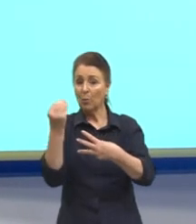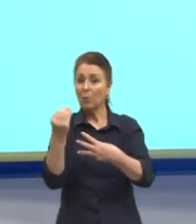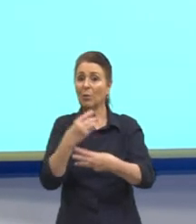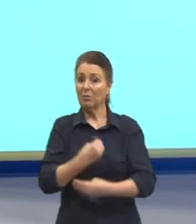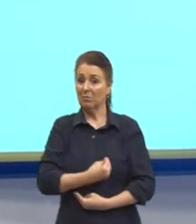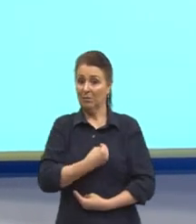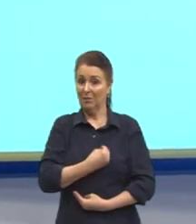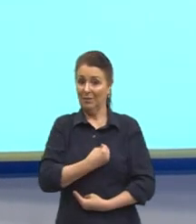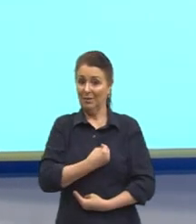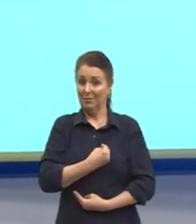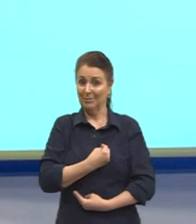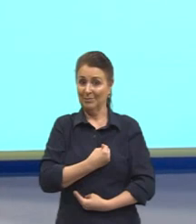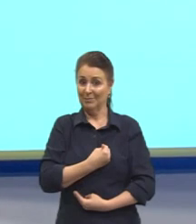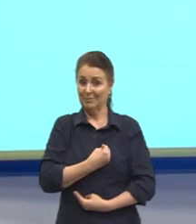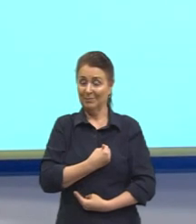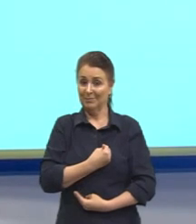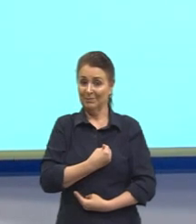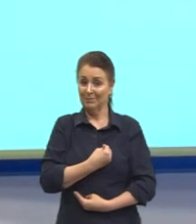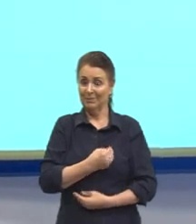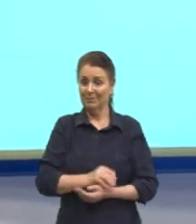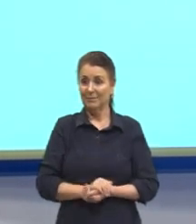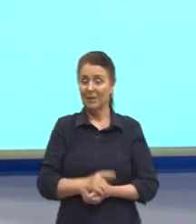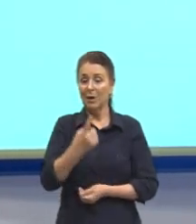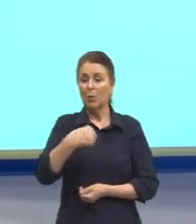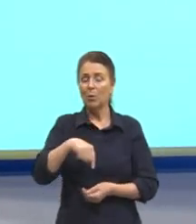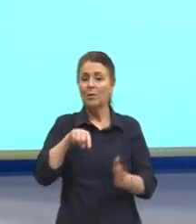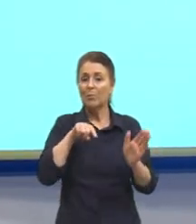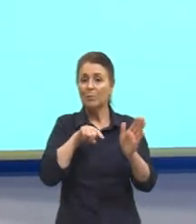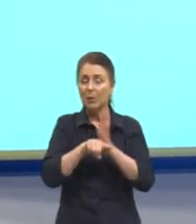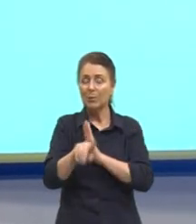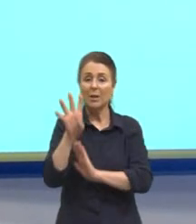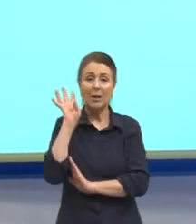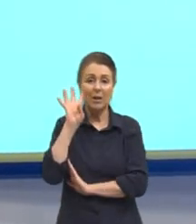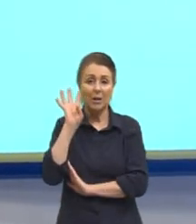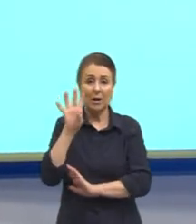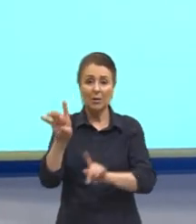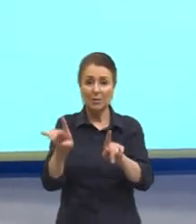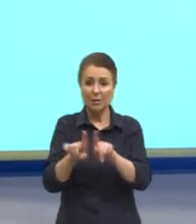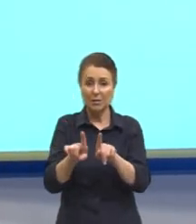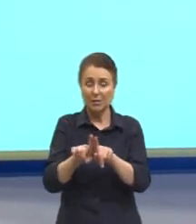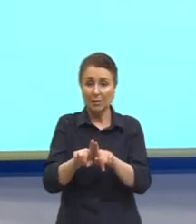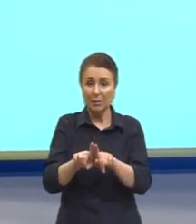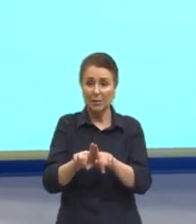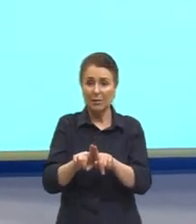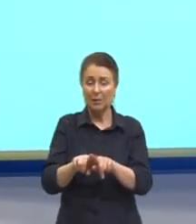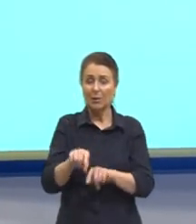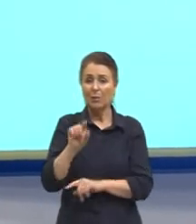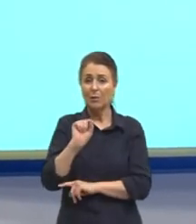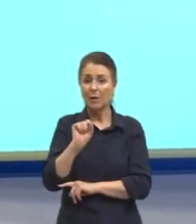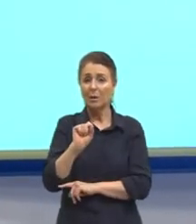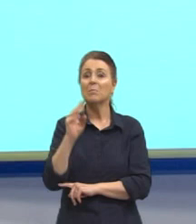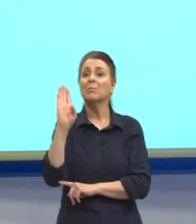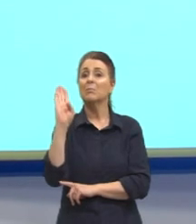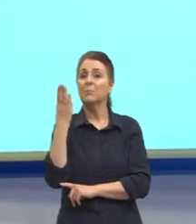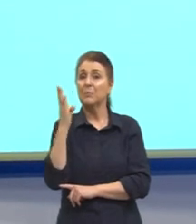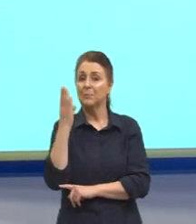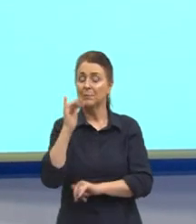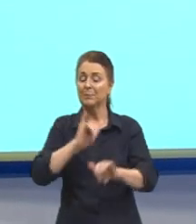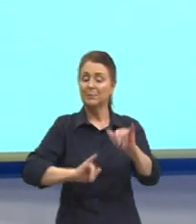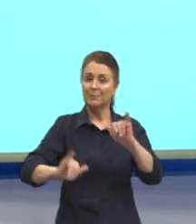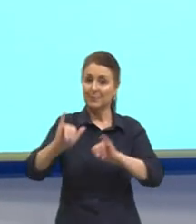combustíveis da vida sobre isso e outra questão bem legal também o biologia